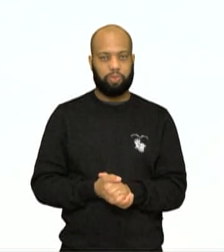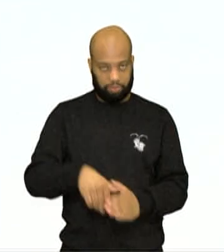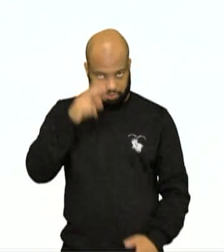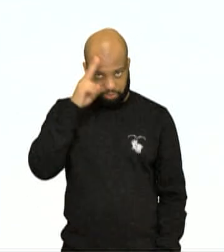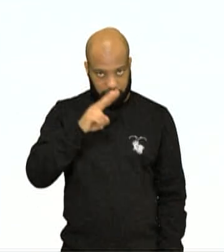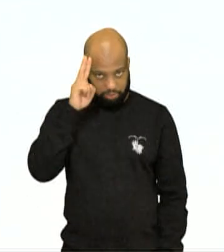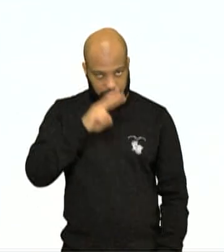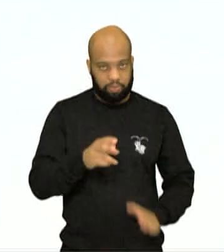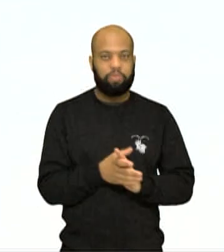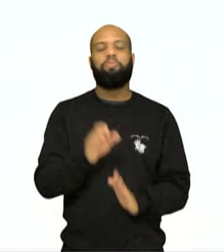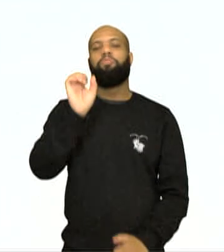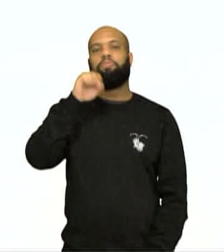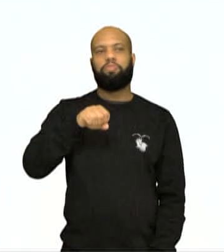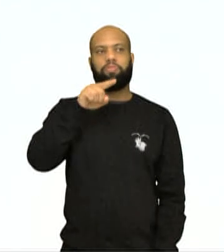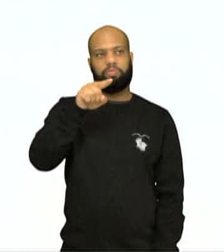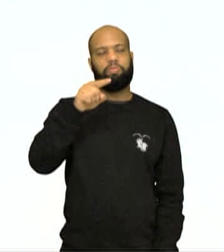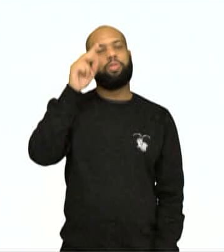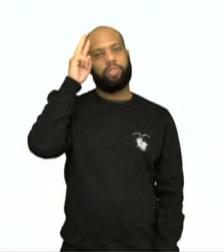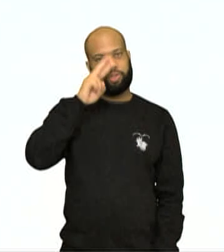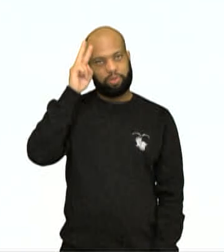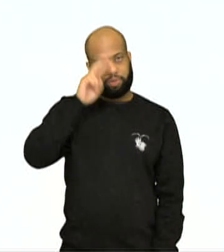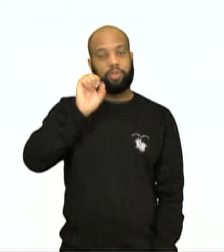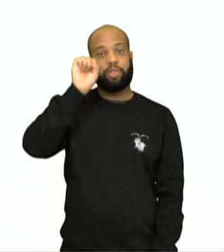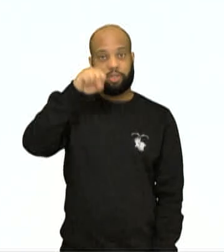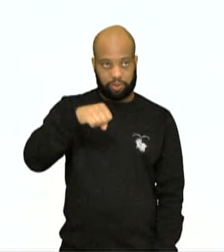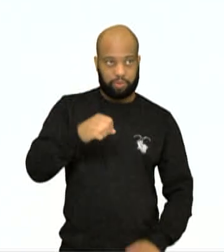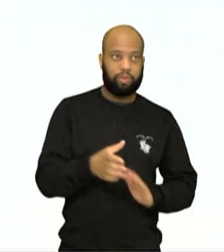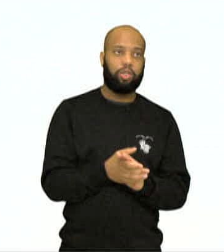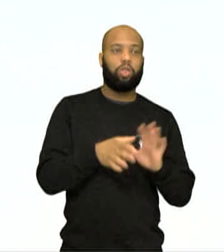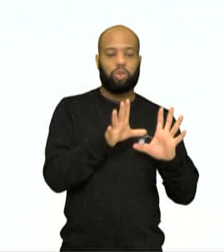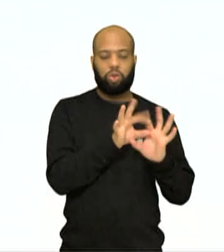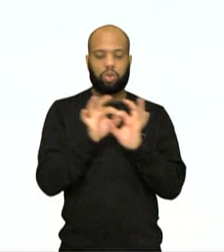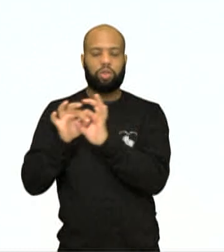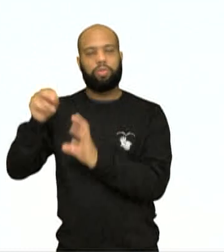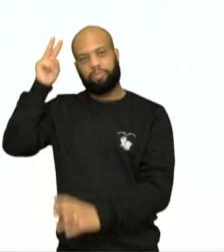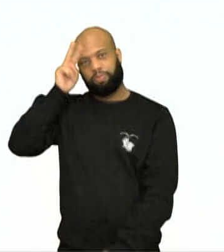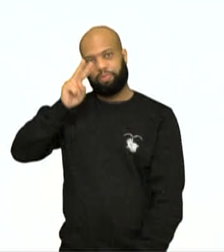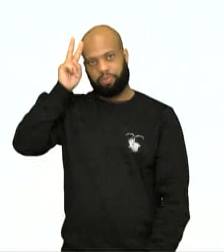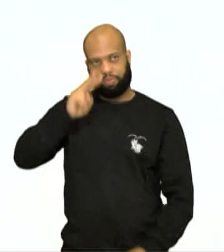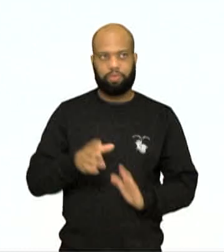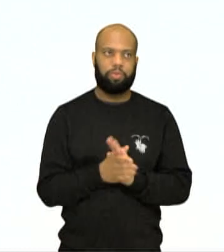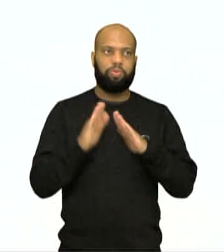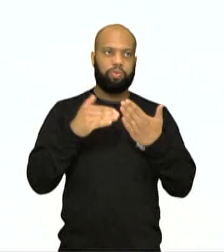Lembrou, né? Claro que você lembrou. Então vamos ver aqui hoje, né? Contexto histórico, pessoal.